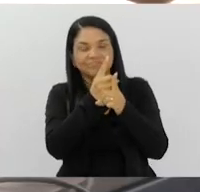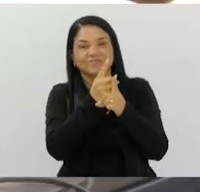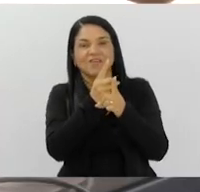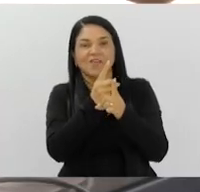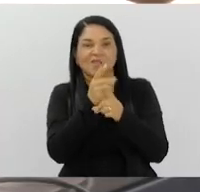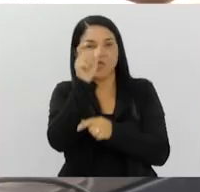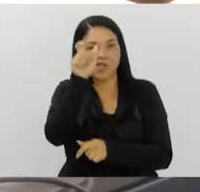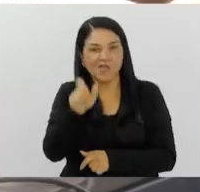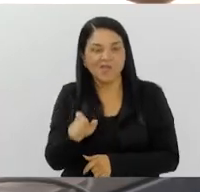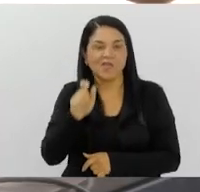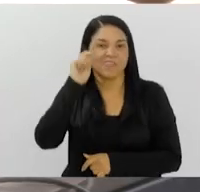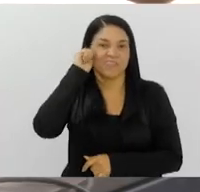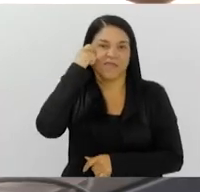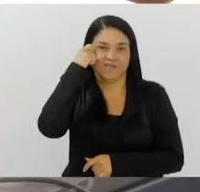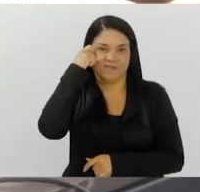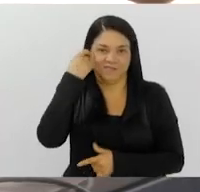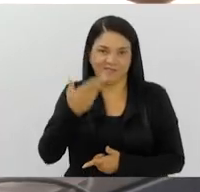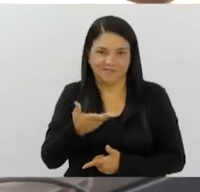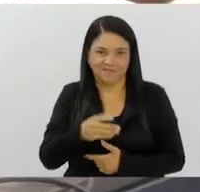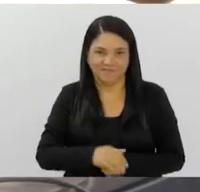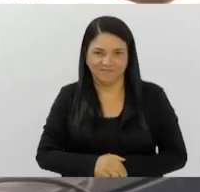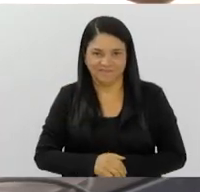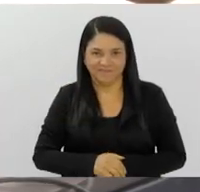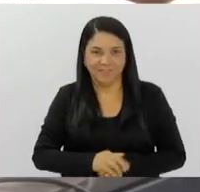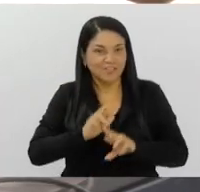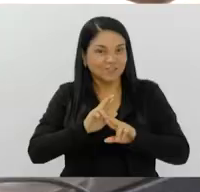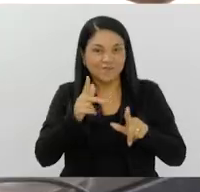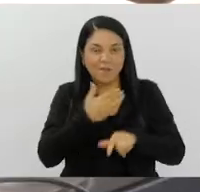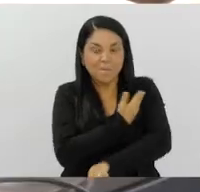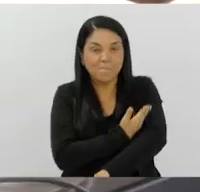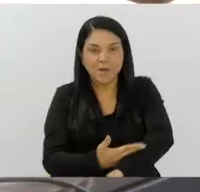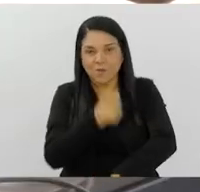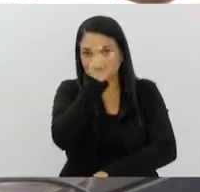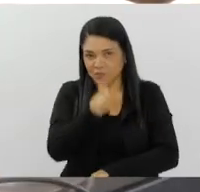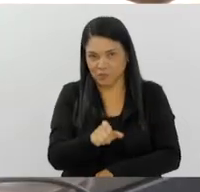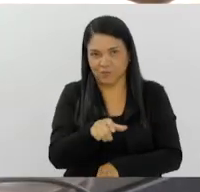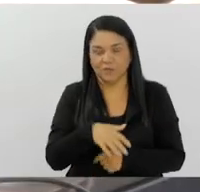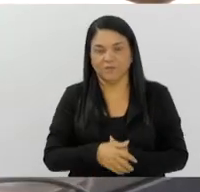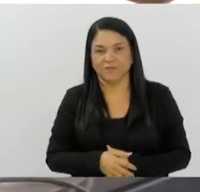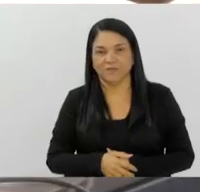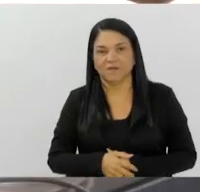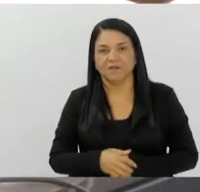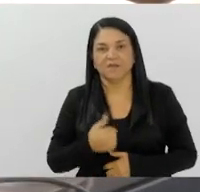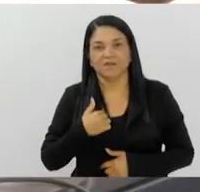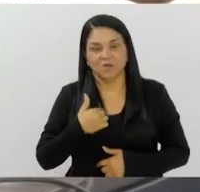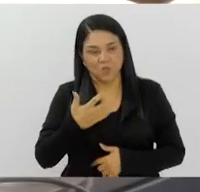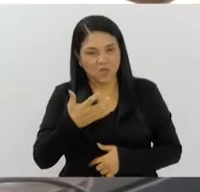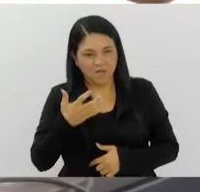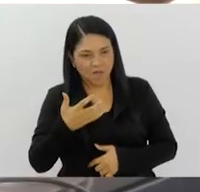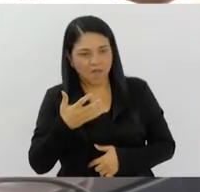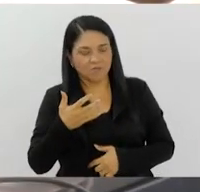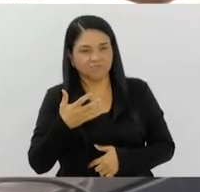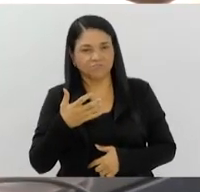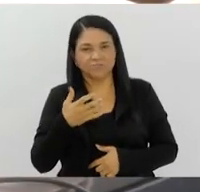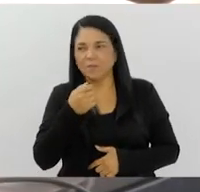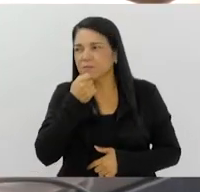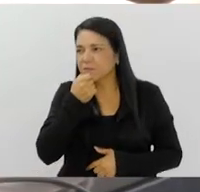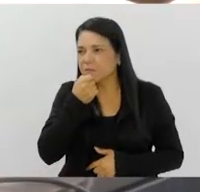é um não negro e eu eu queria que o microfone tá